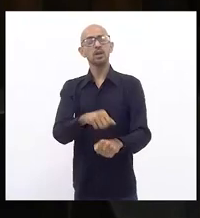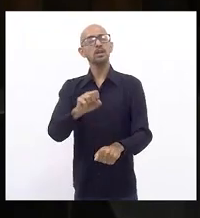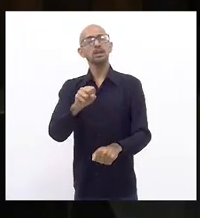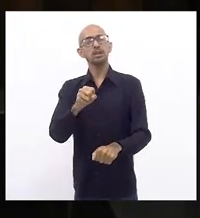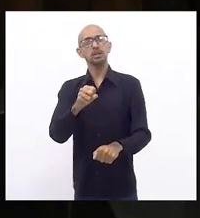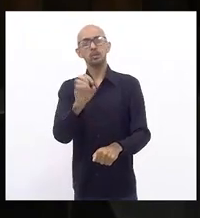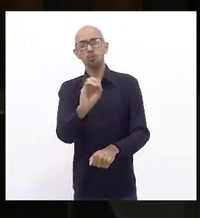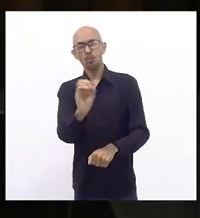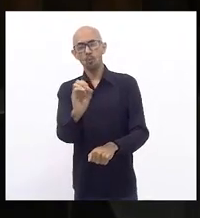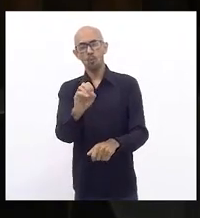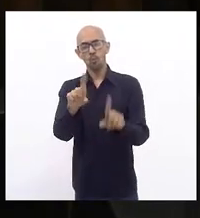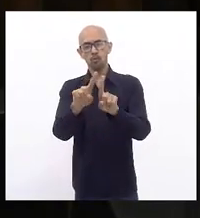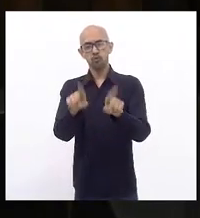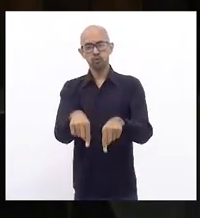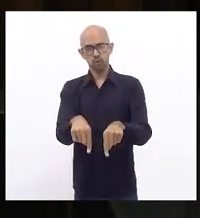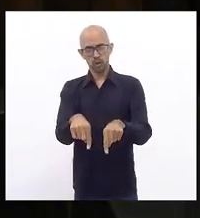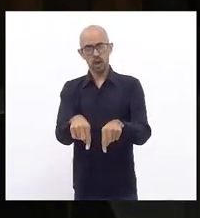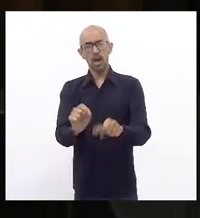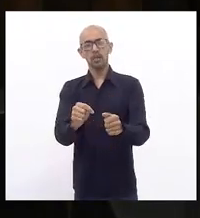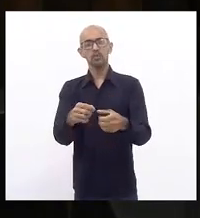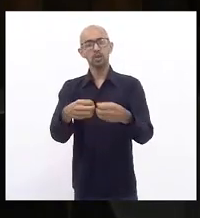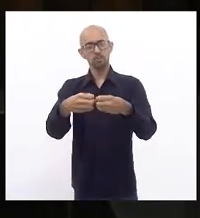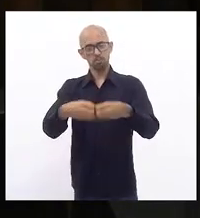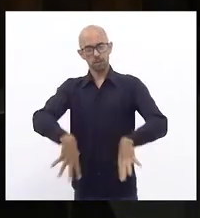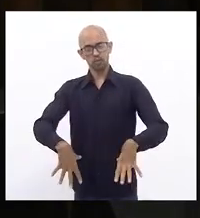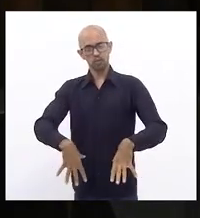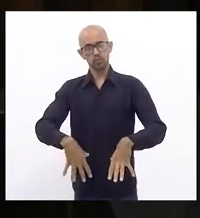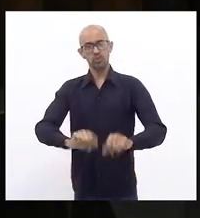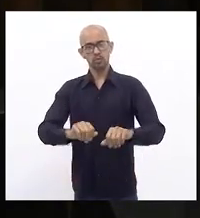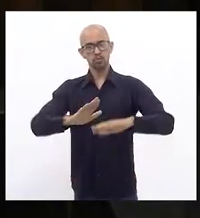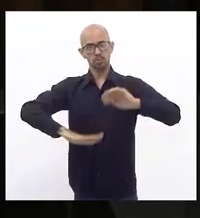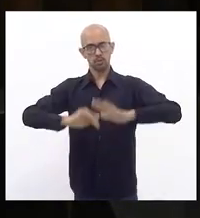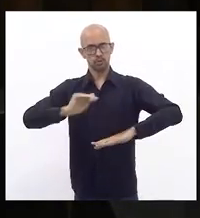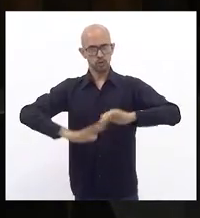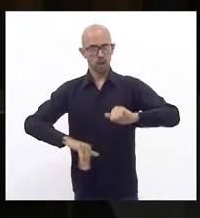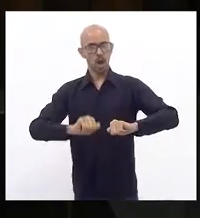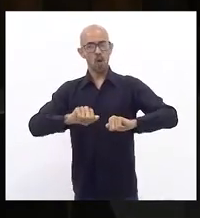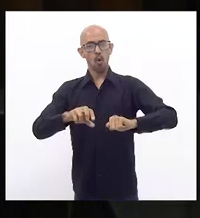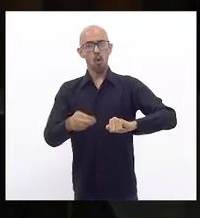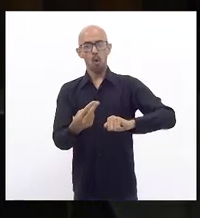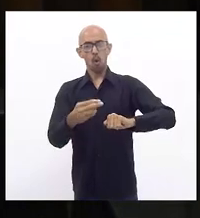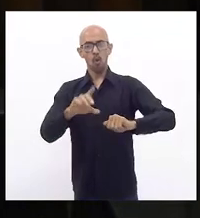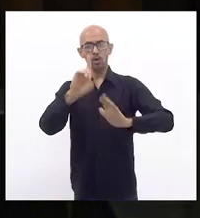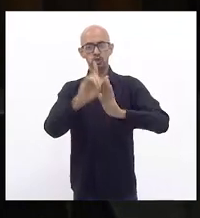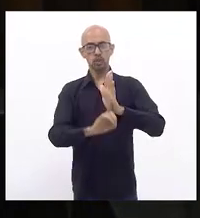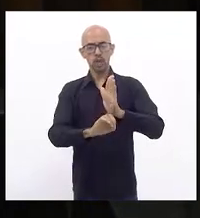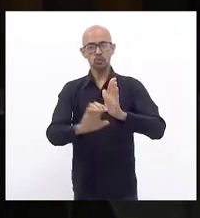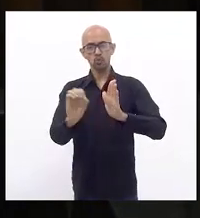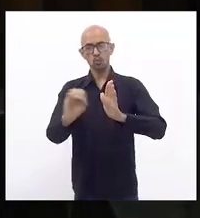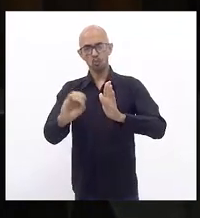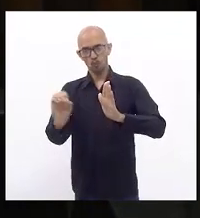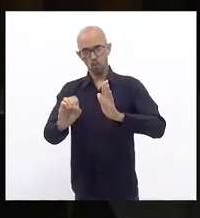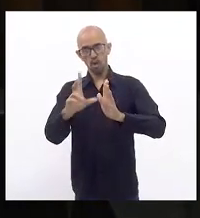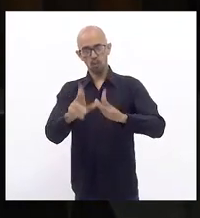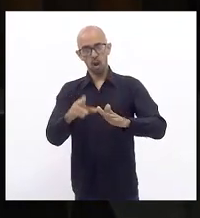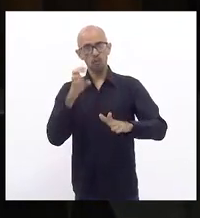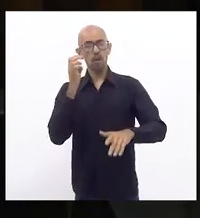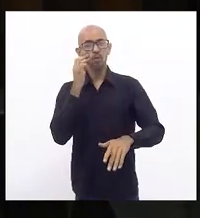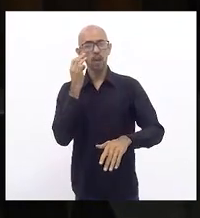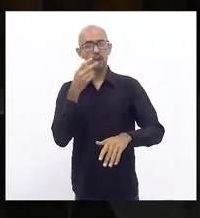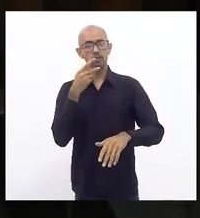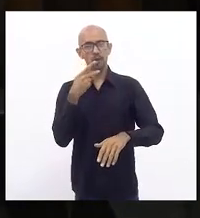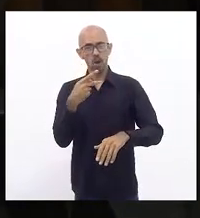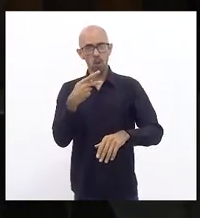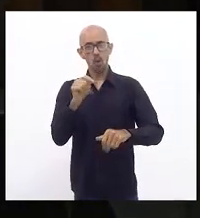nenhum servidor venha a ser prejudicado, que nenhum direito, como leu aqui o Valdec, nenhum servidor